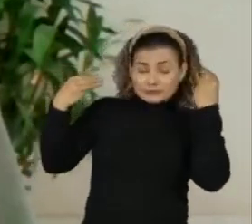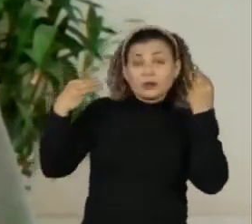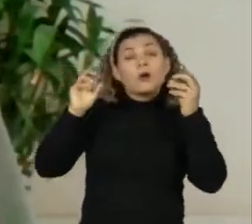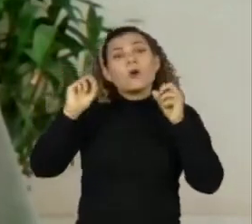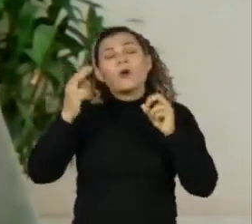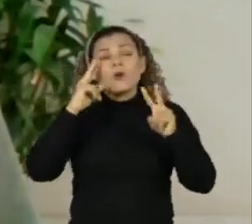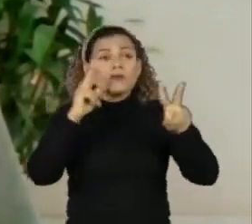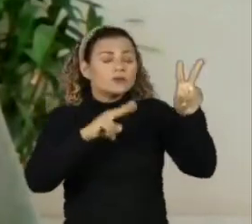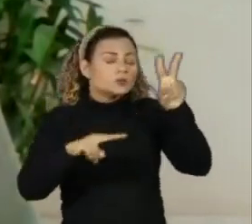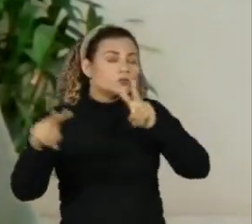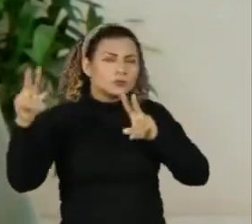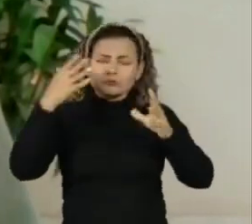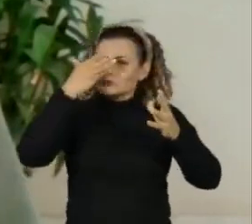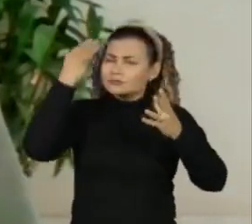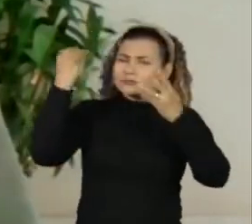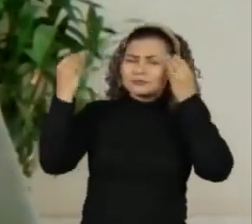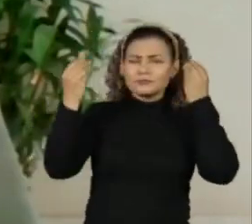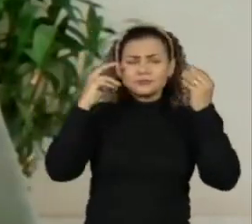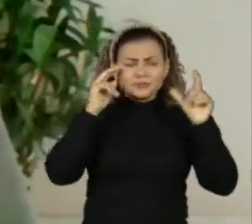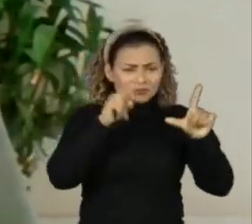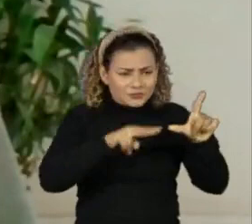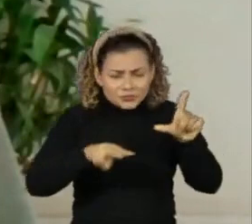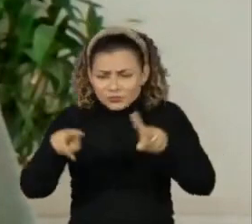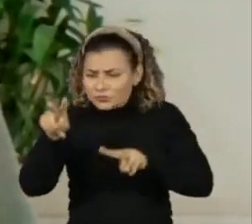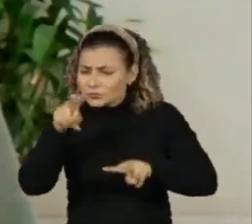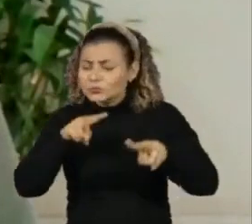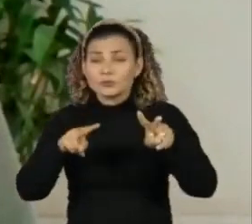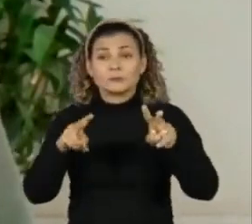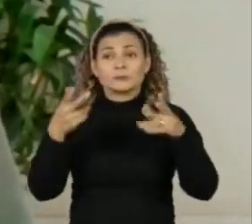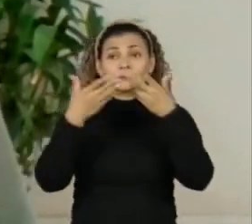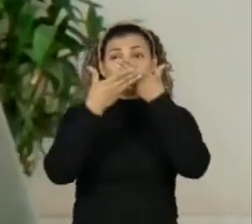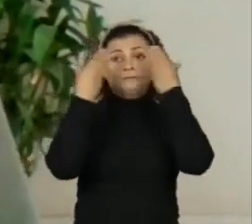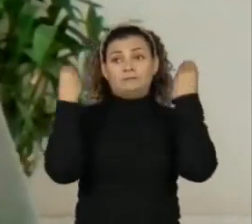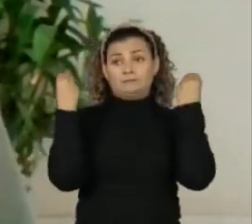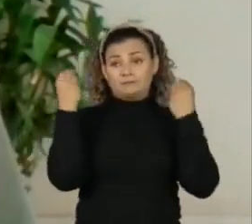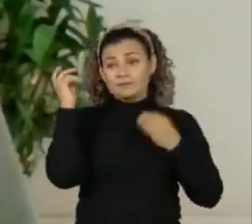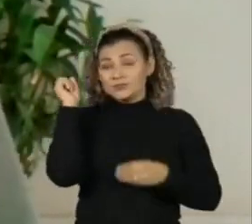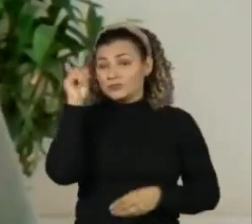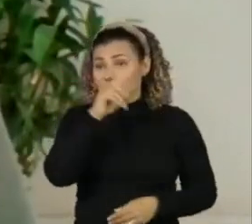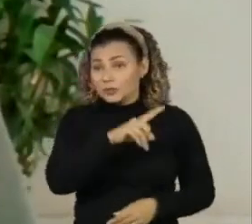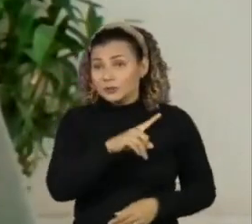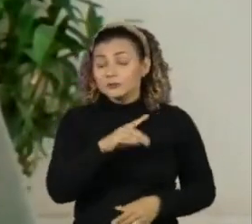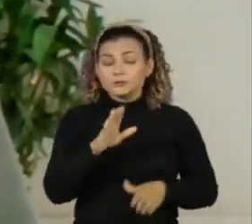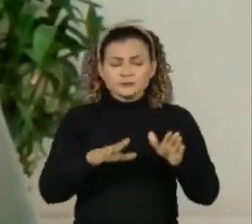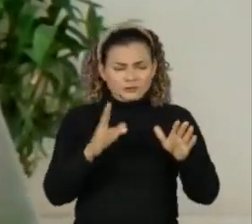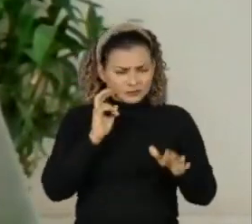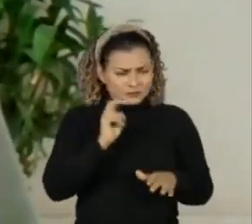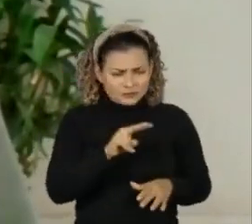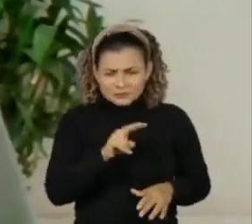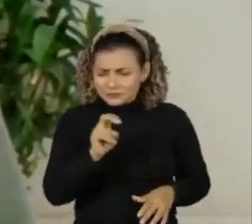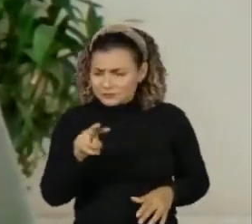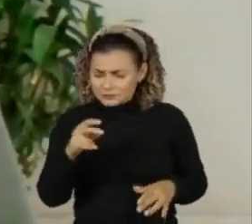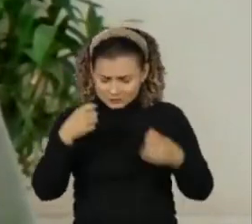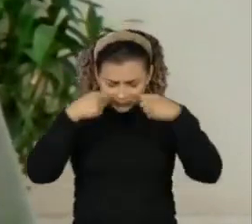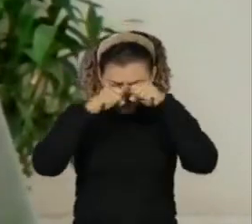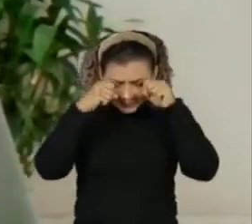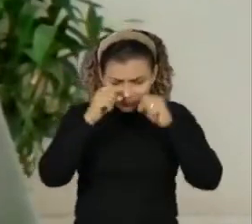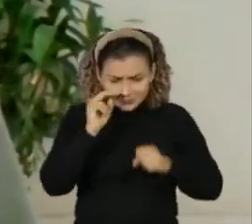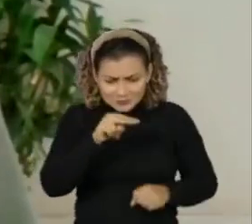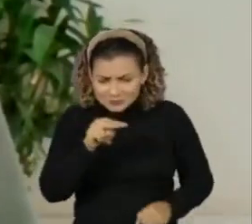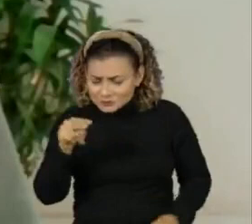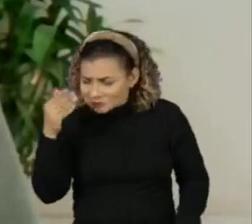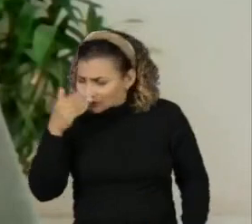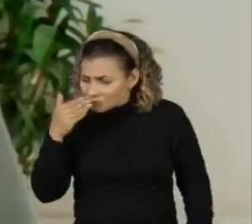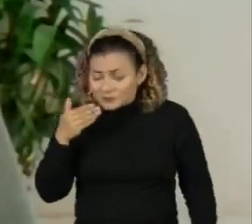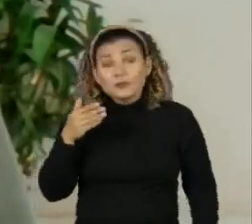visual, espacial, o indivíduo tem dificuldades visuais mesmo, às vezes até mimetizando problemas oftalmológicos.